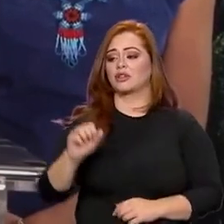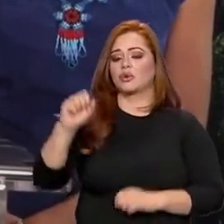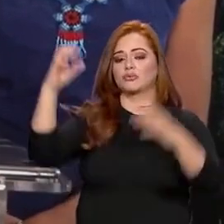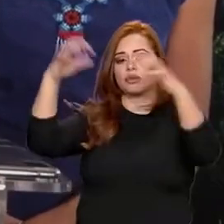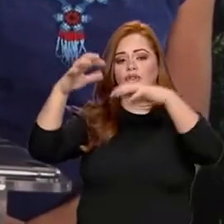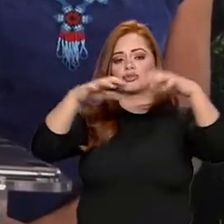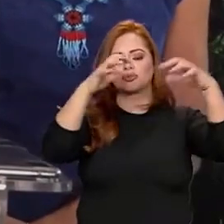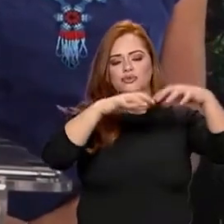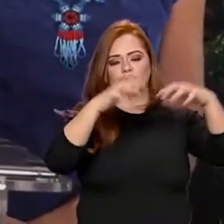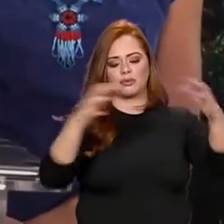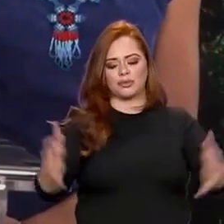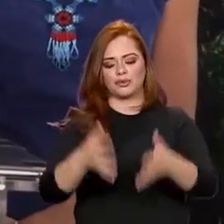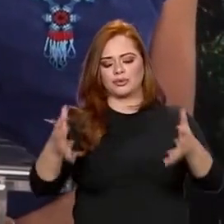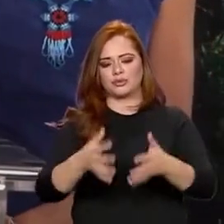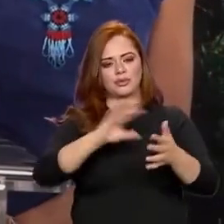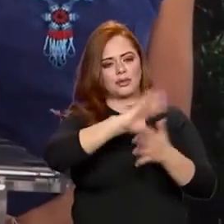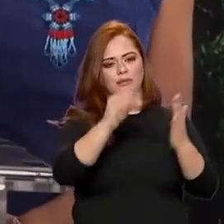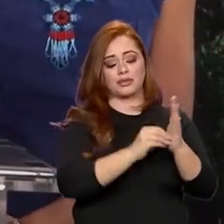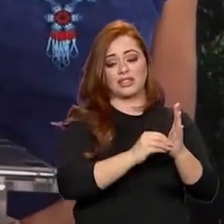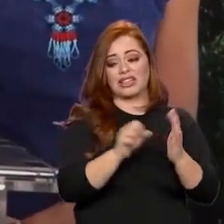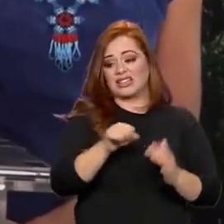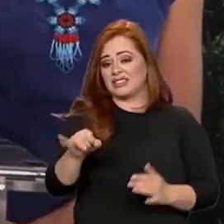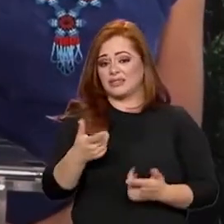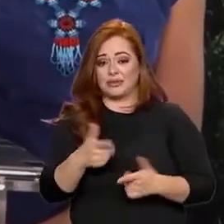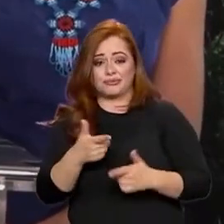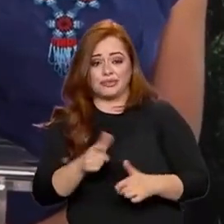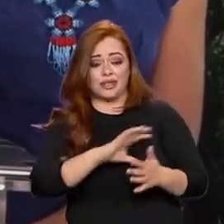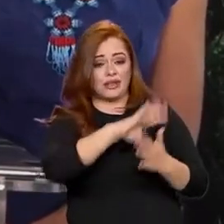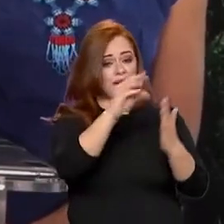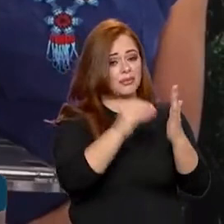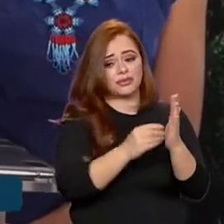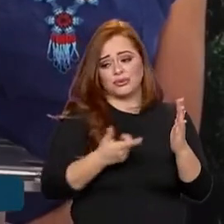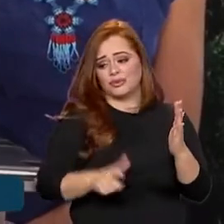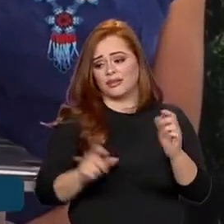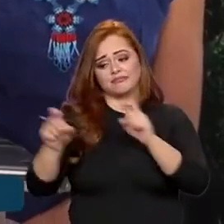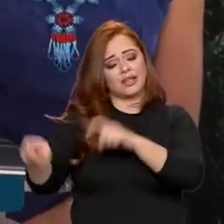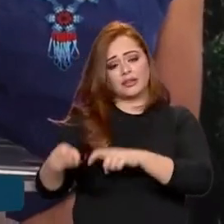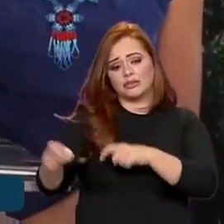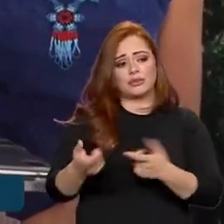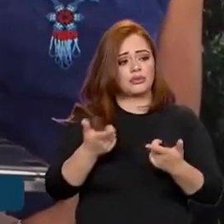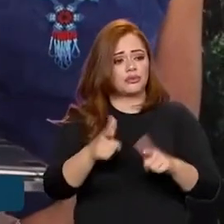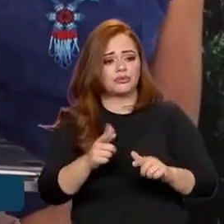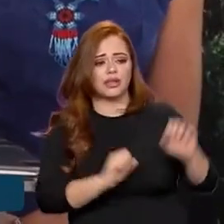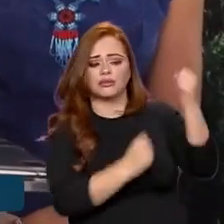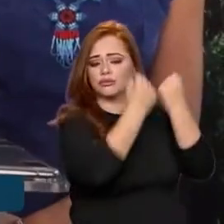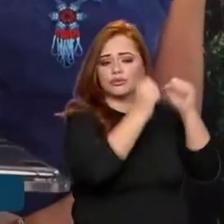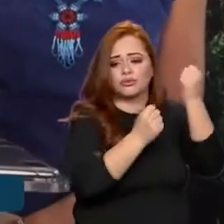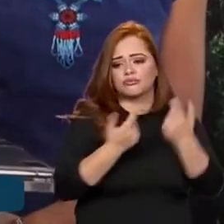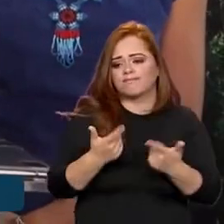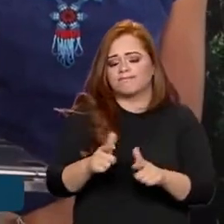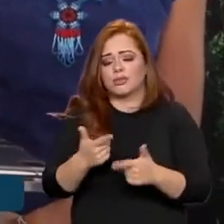pela Amazônia. Sem a Amazônia, não tem como ter agricultura, não tem como ter indústria, não